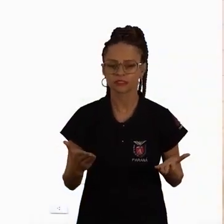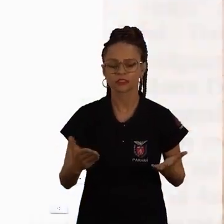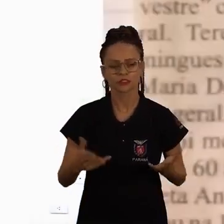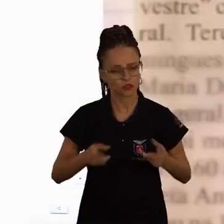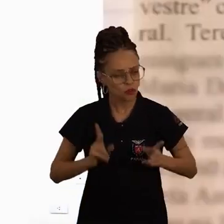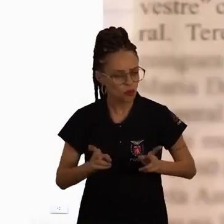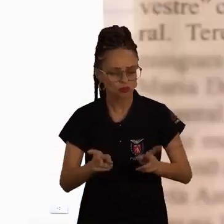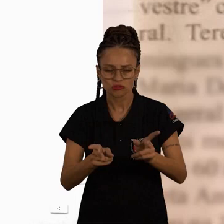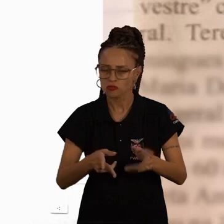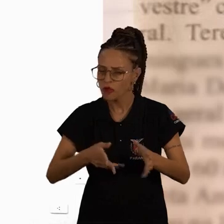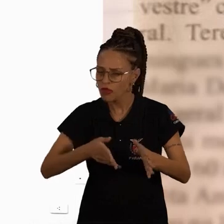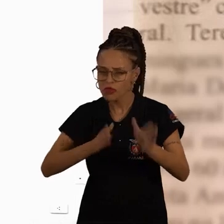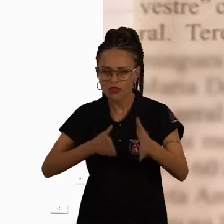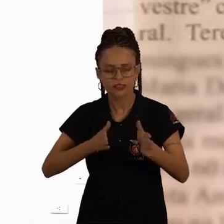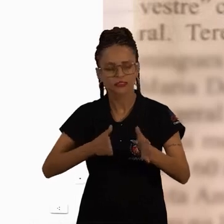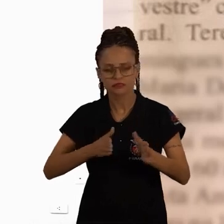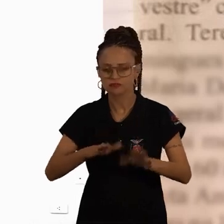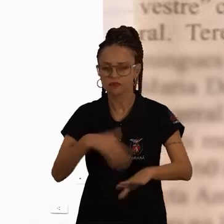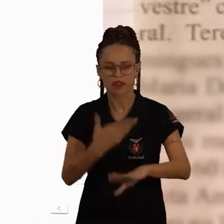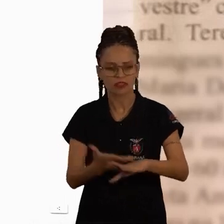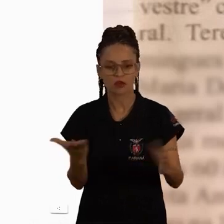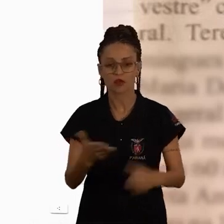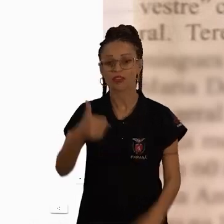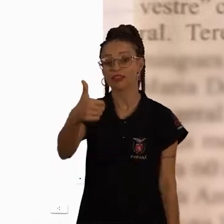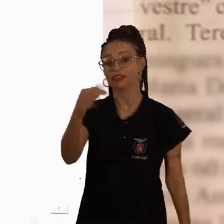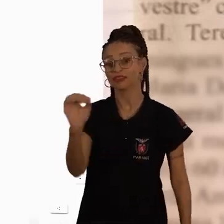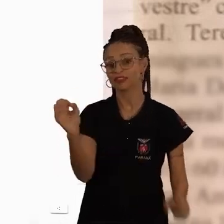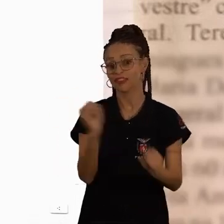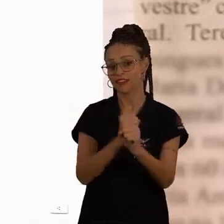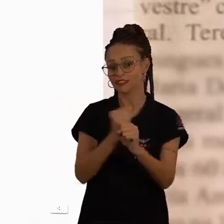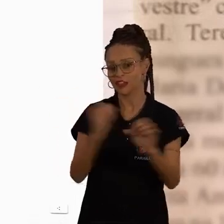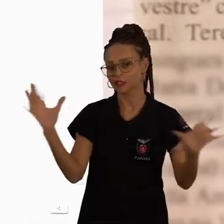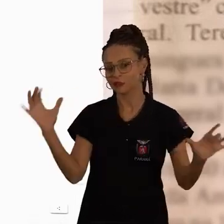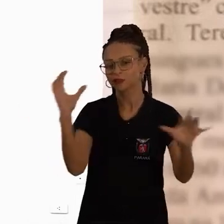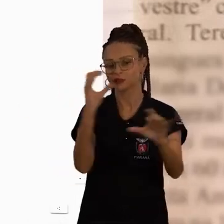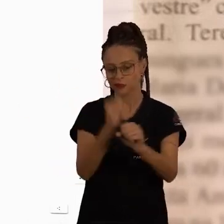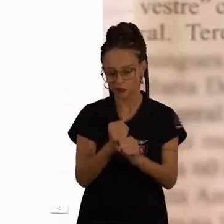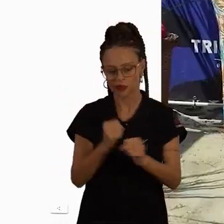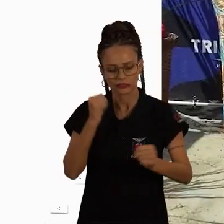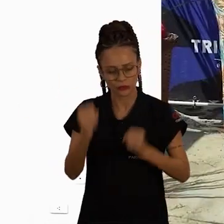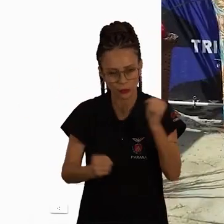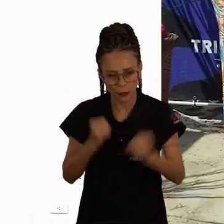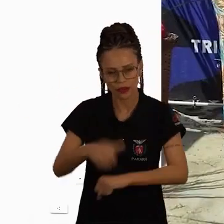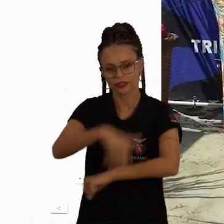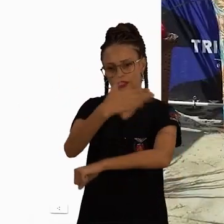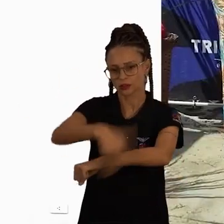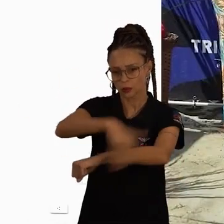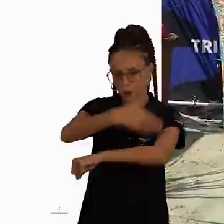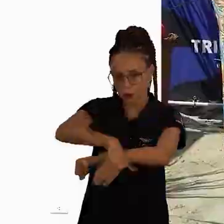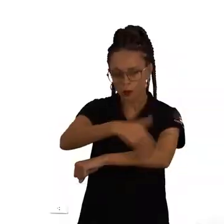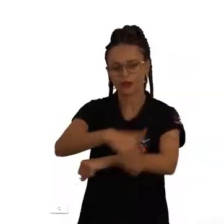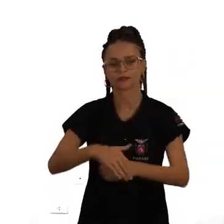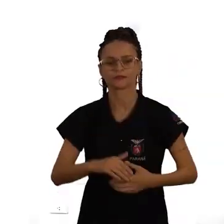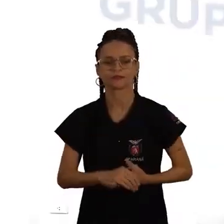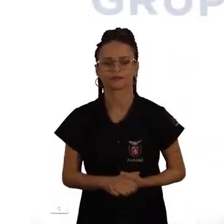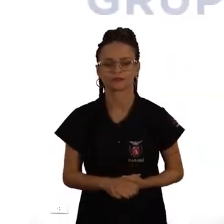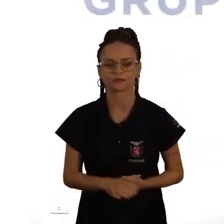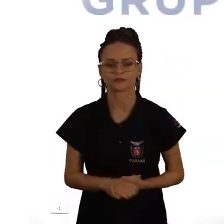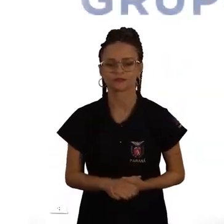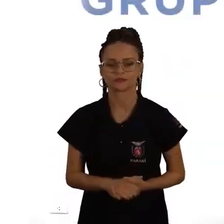segui em diante e tô aí. Vai fazer 10 anos que tô fazendo corrida de rua.